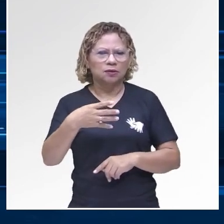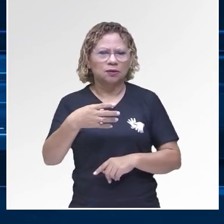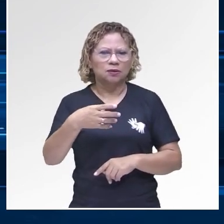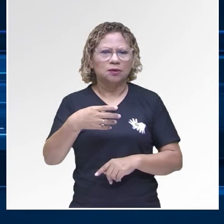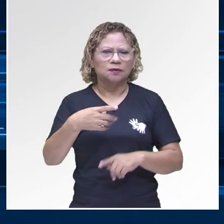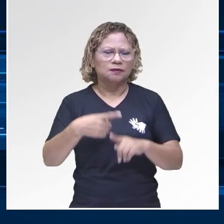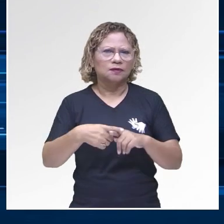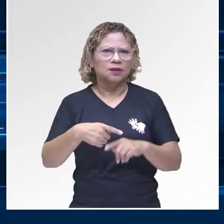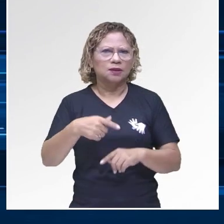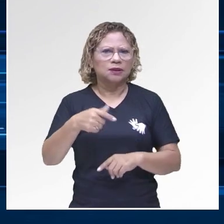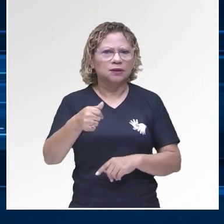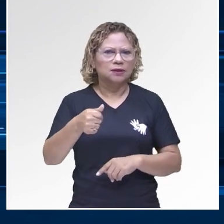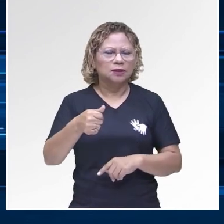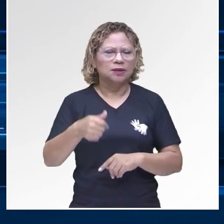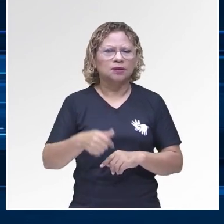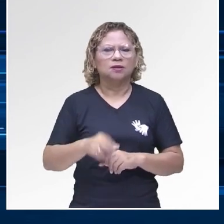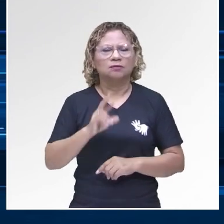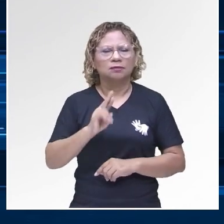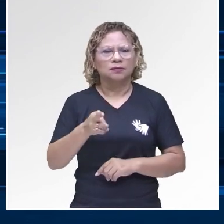28, né? Vai 1.